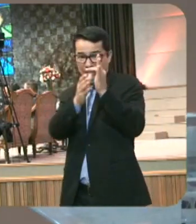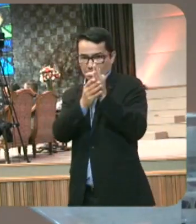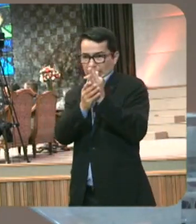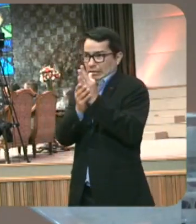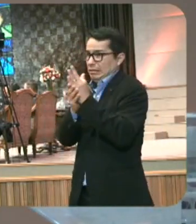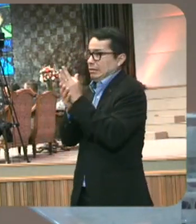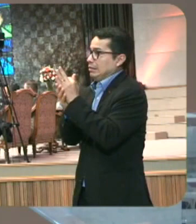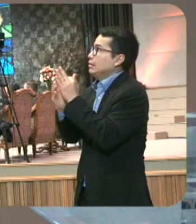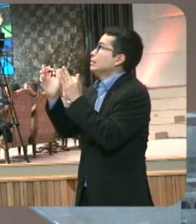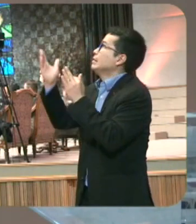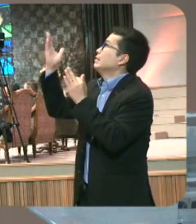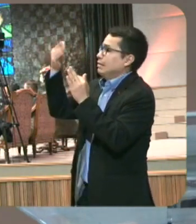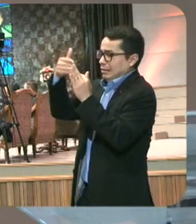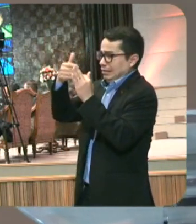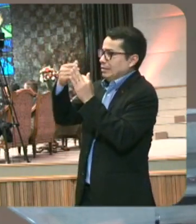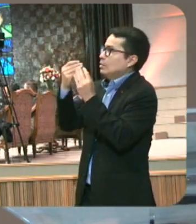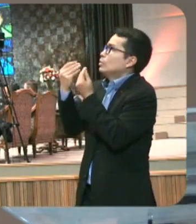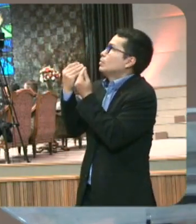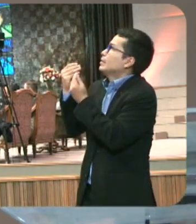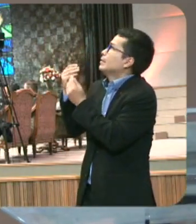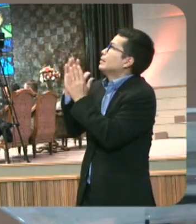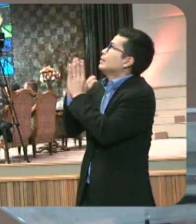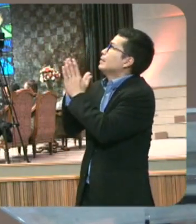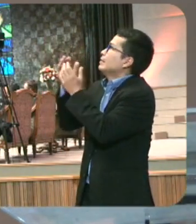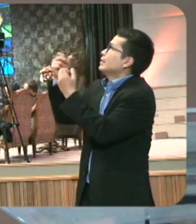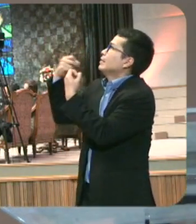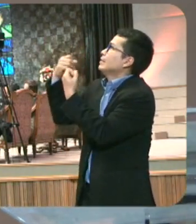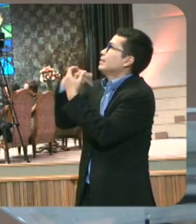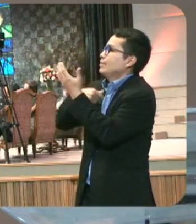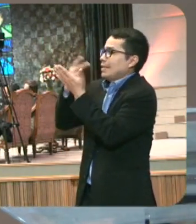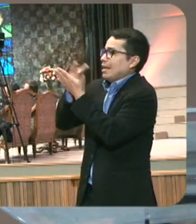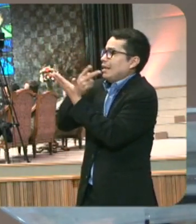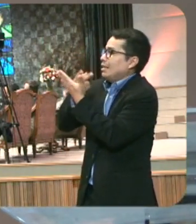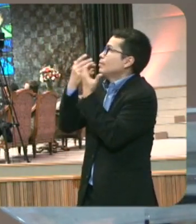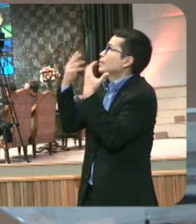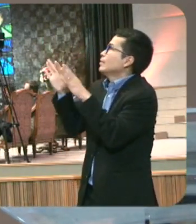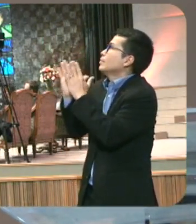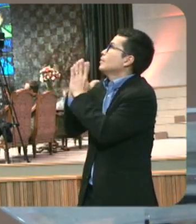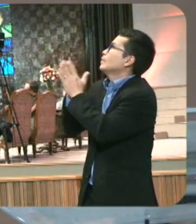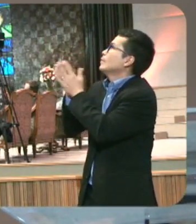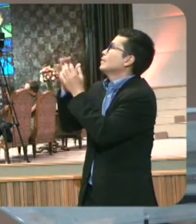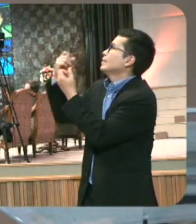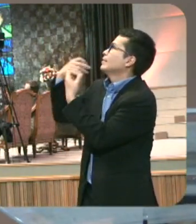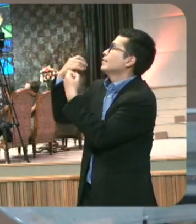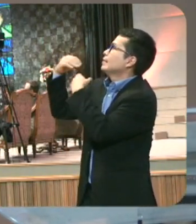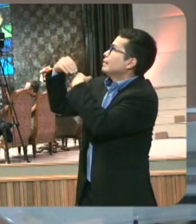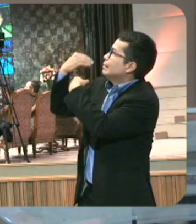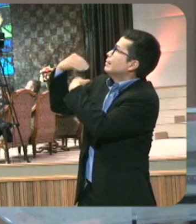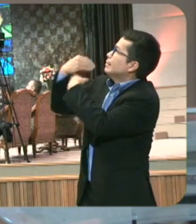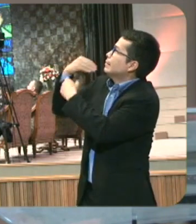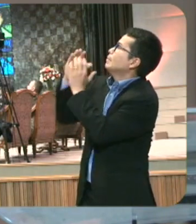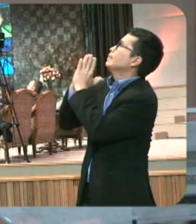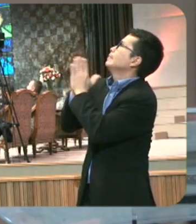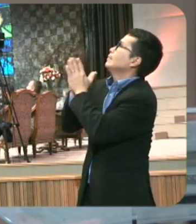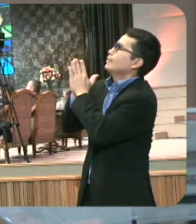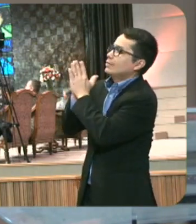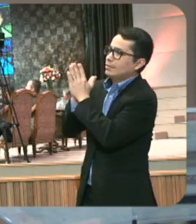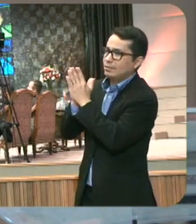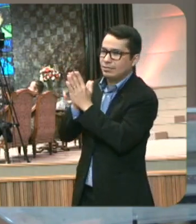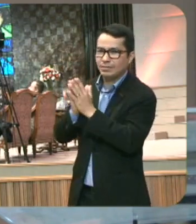dele para hoje, até para os erros e para as consequências dos erros que a gente